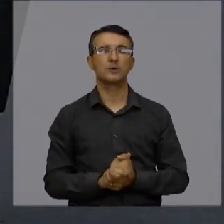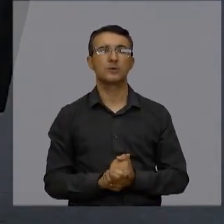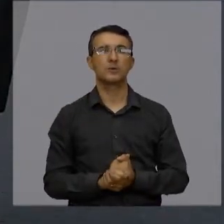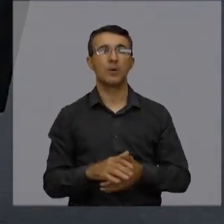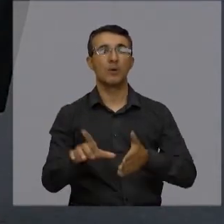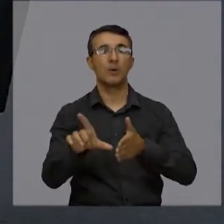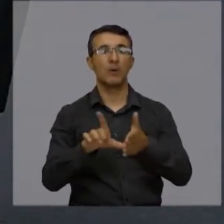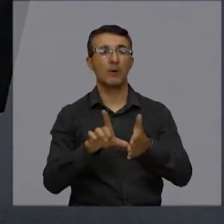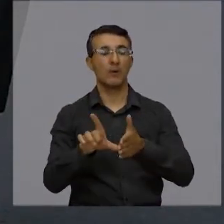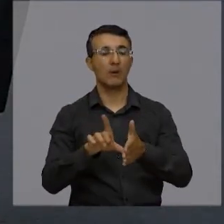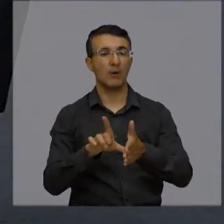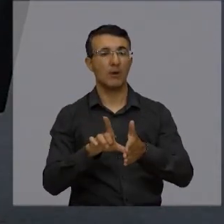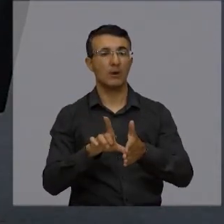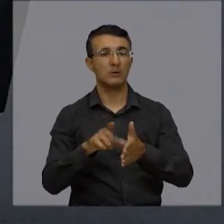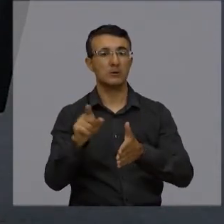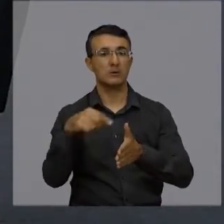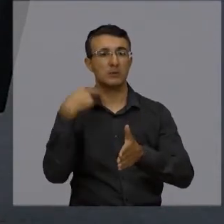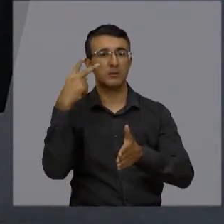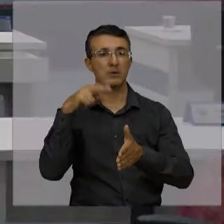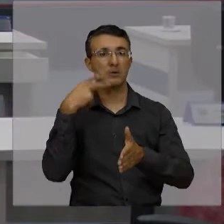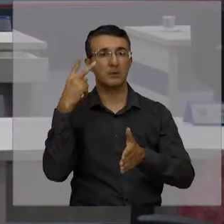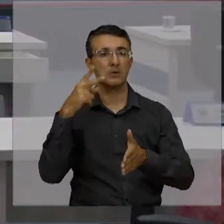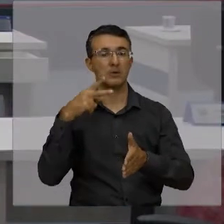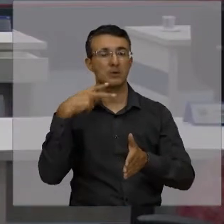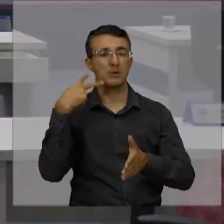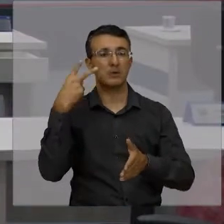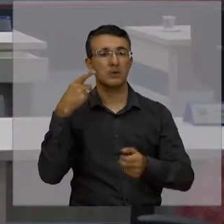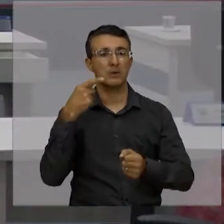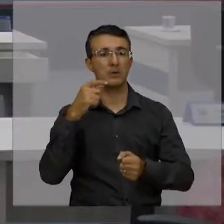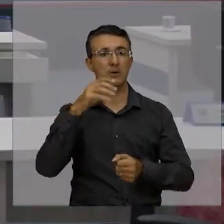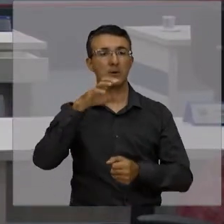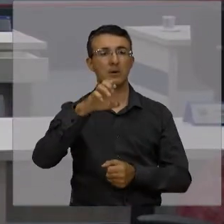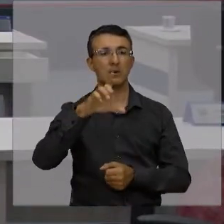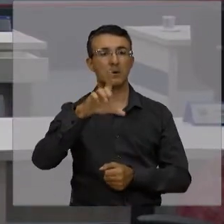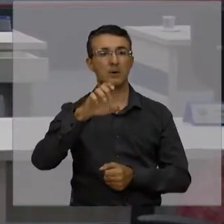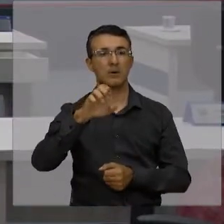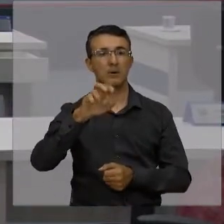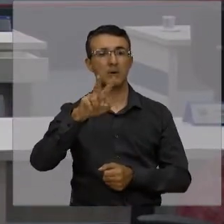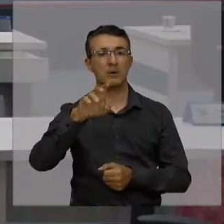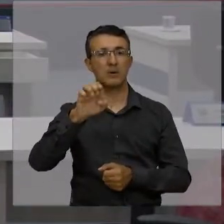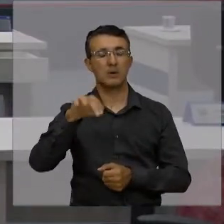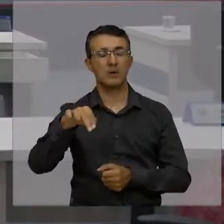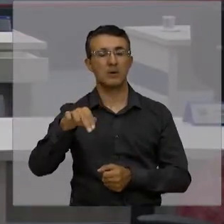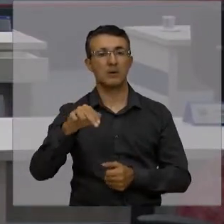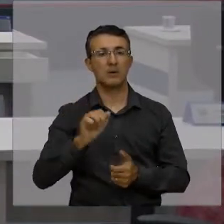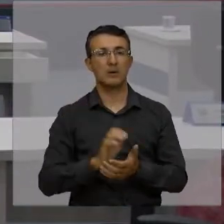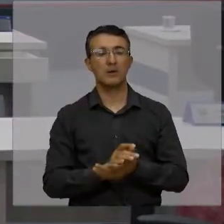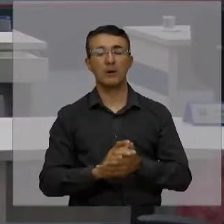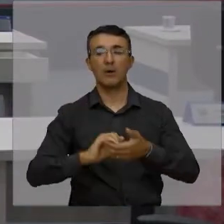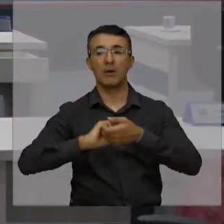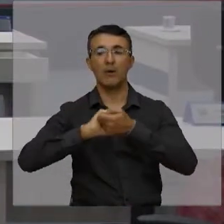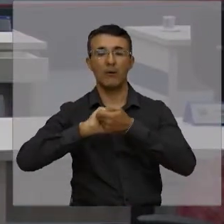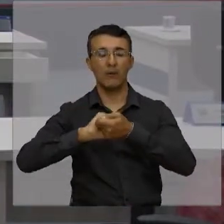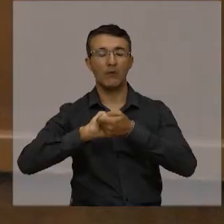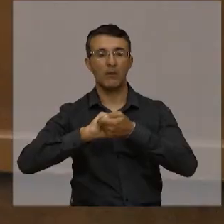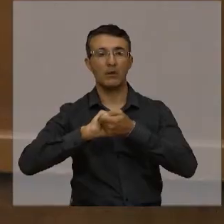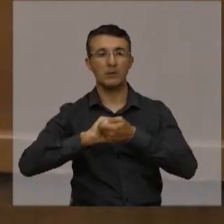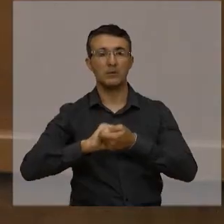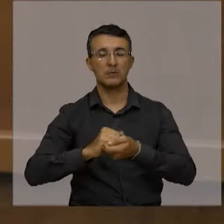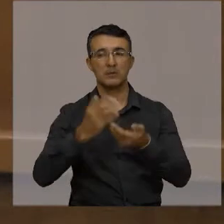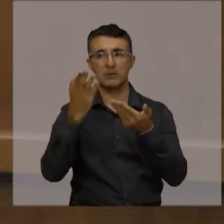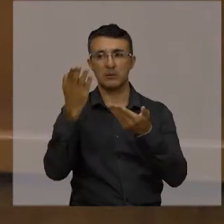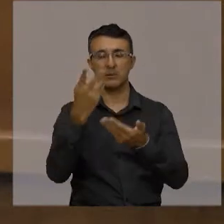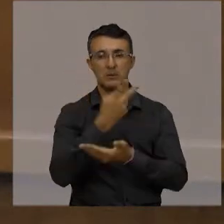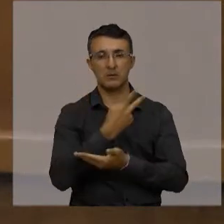Antes, é claro, com a palavra o vereador Eleven. Senhor presidente, queria parabenizar Vossa Excelência por essa